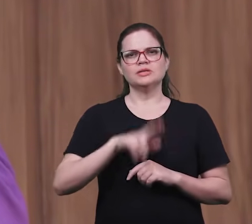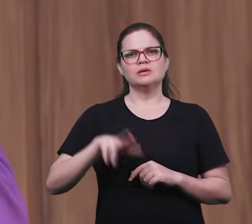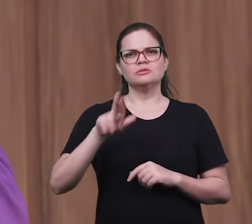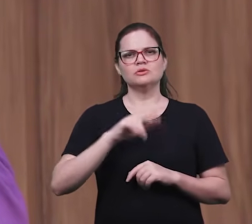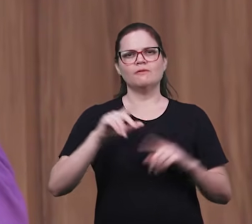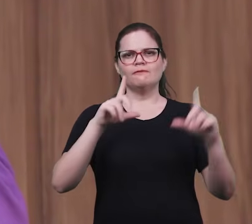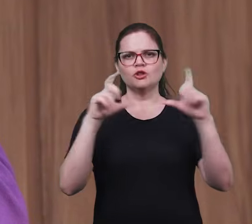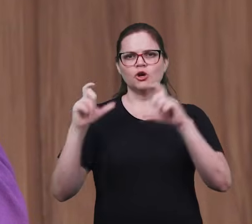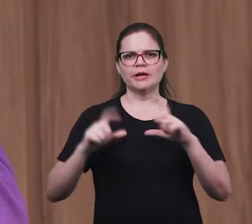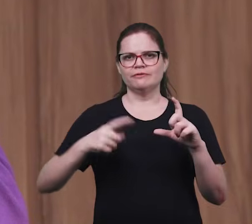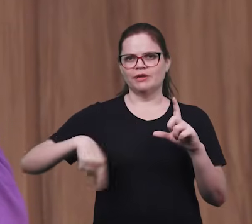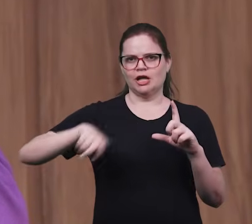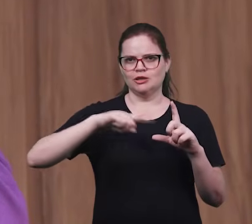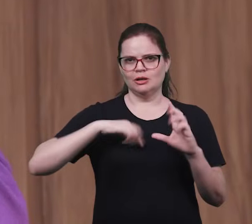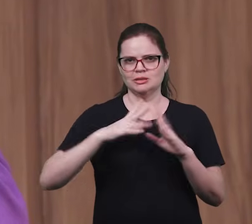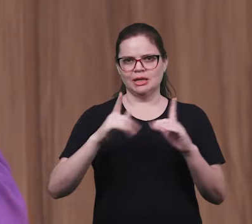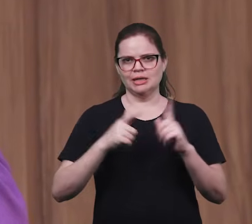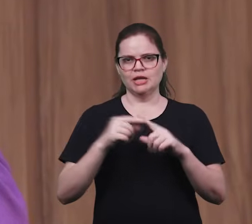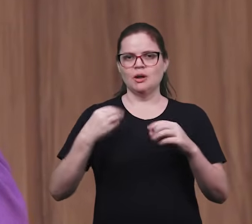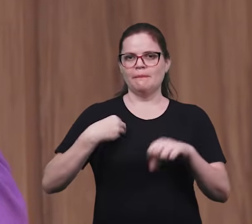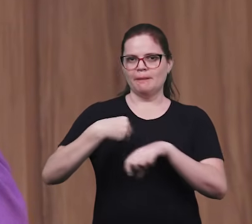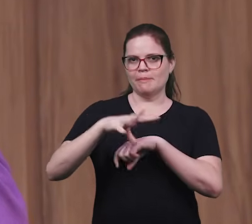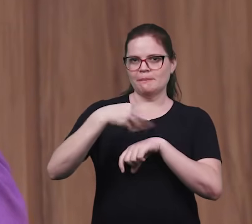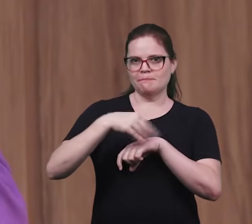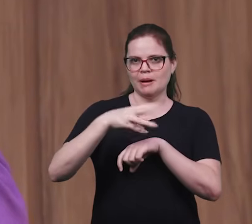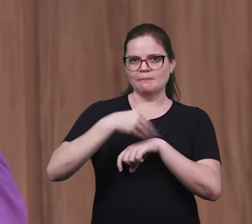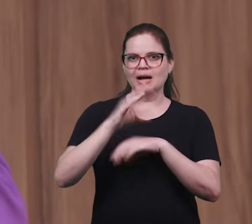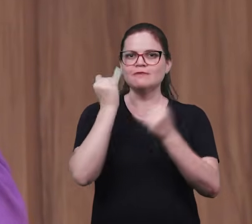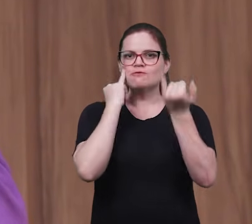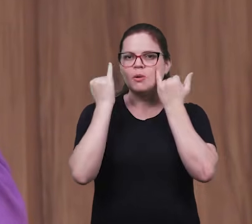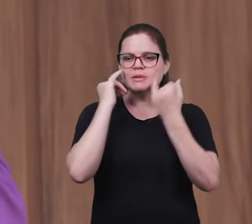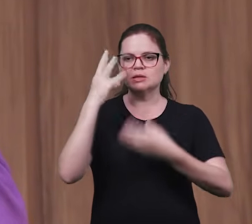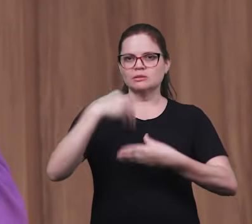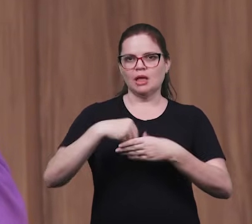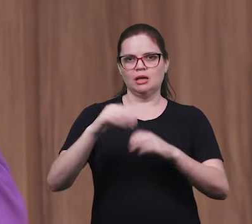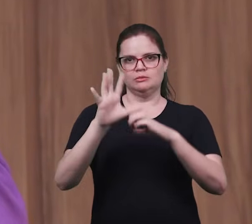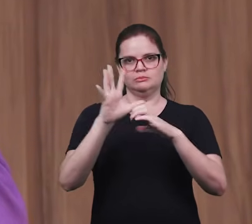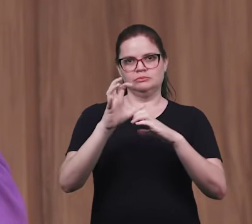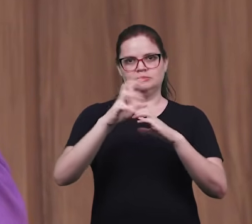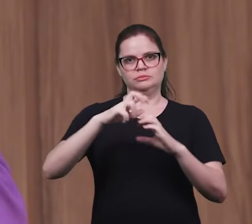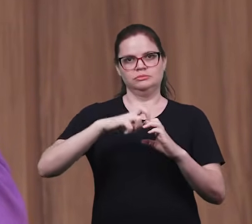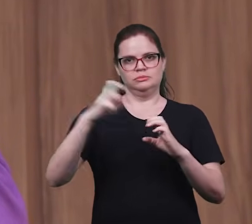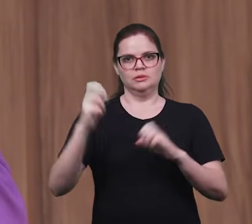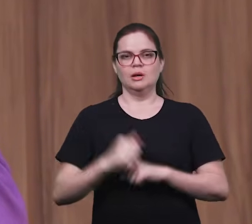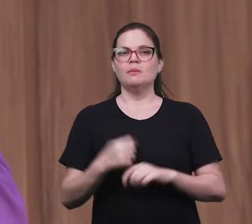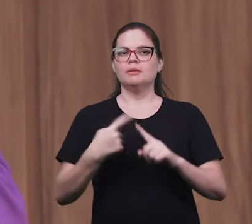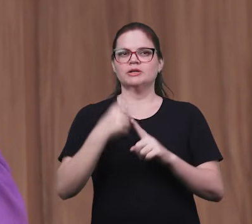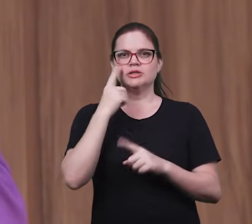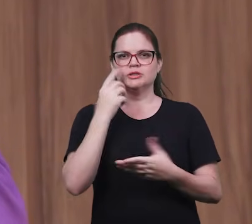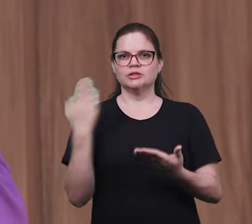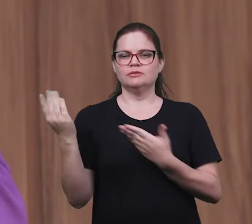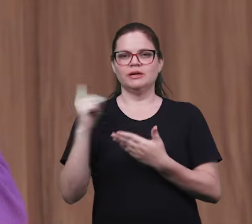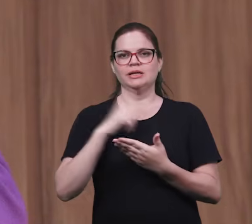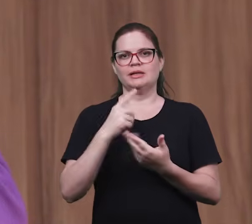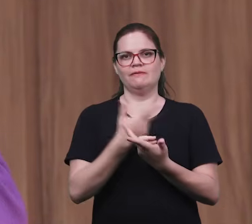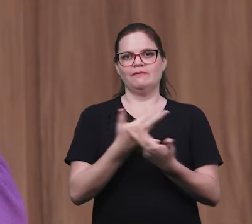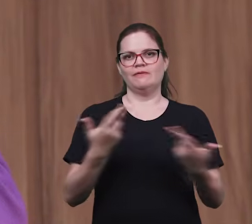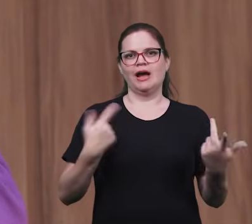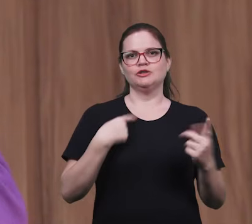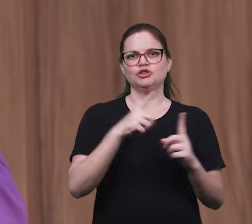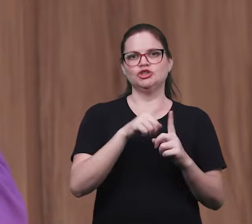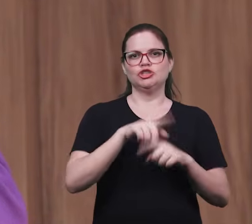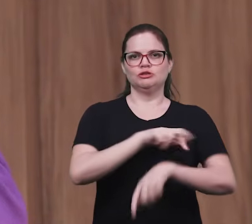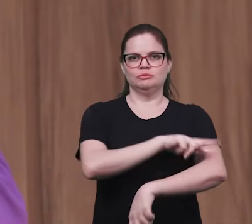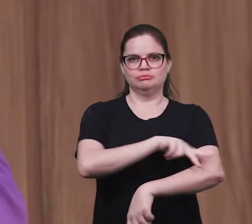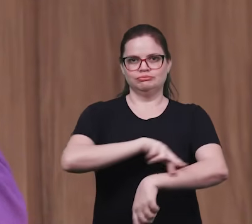para orientar, porque nós vemos assim uma diversidade de personagens em relação a etnias, a cores, quanto